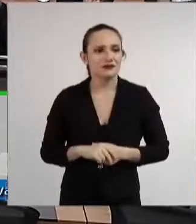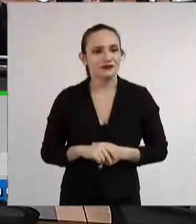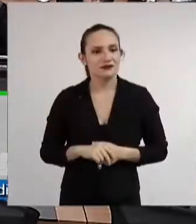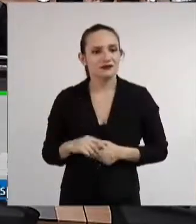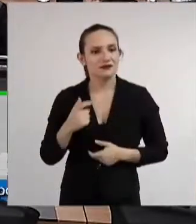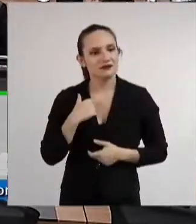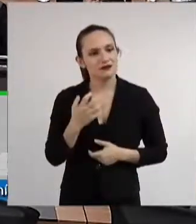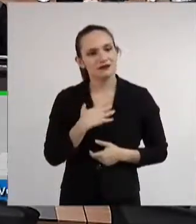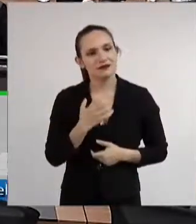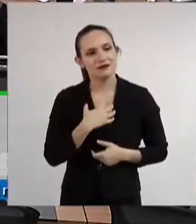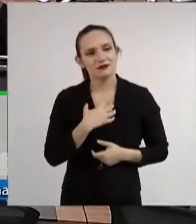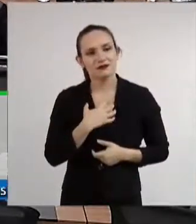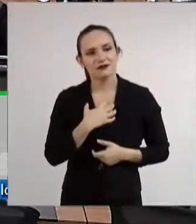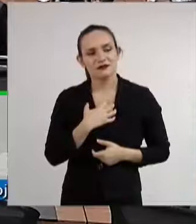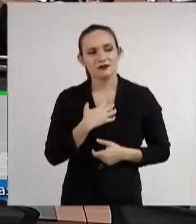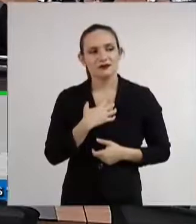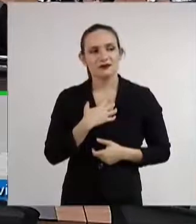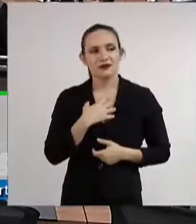saber que os